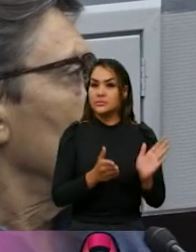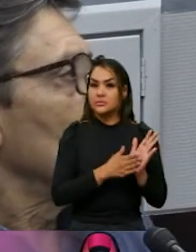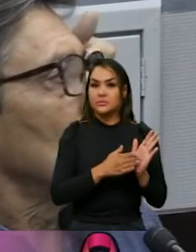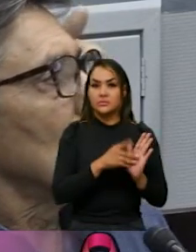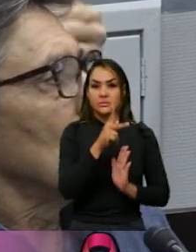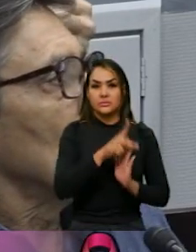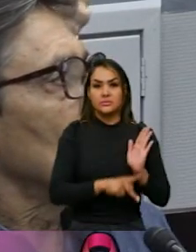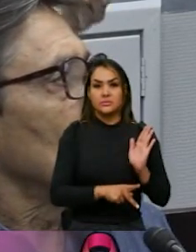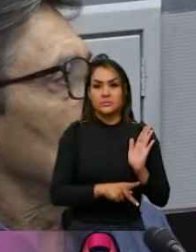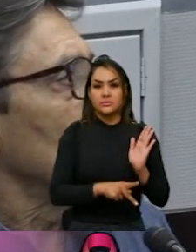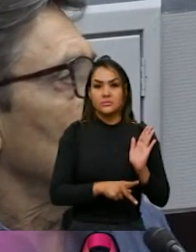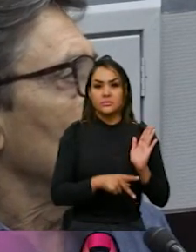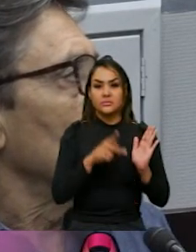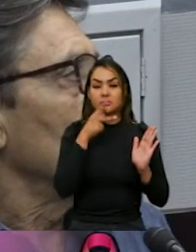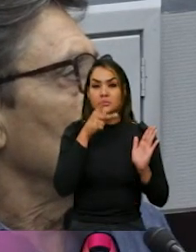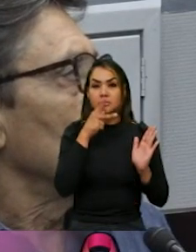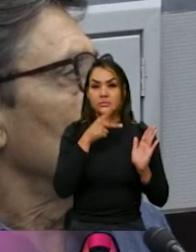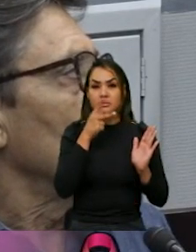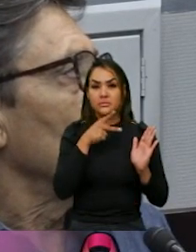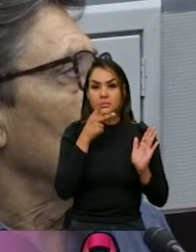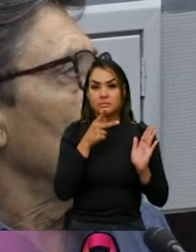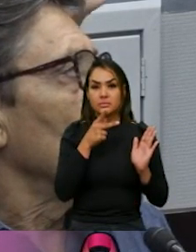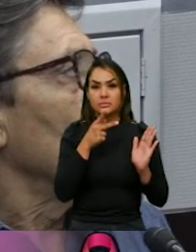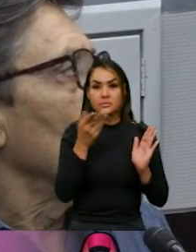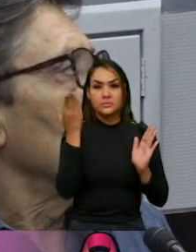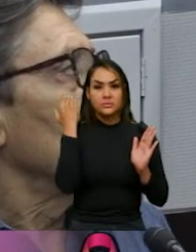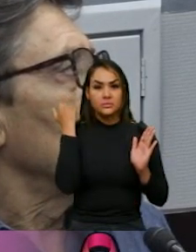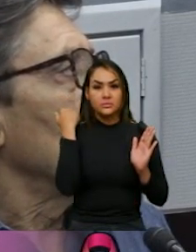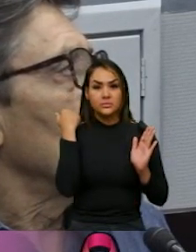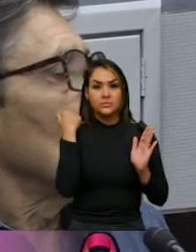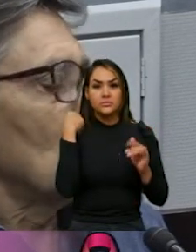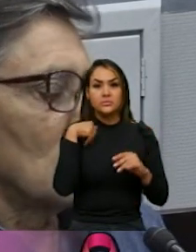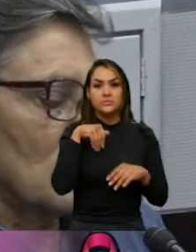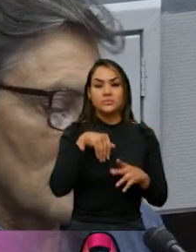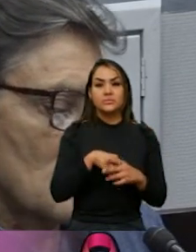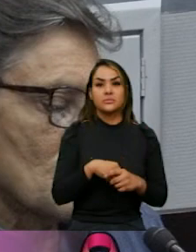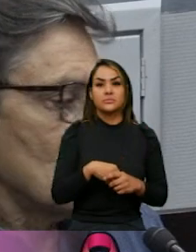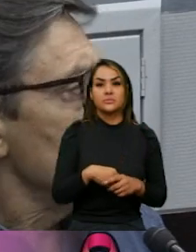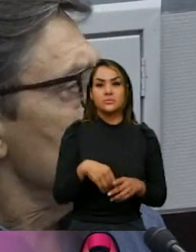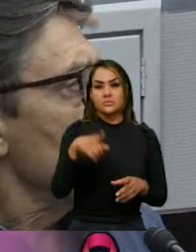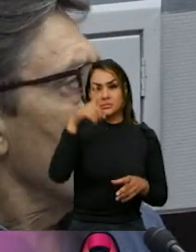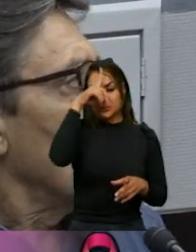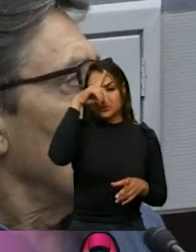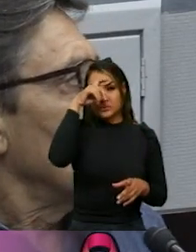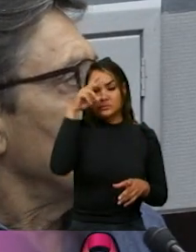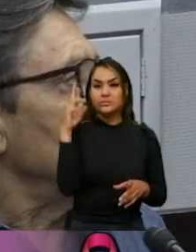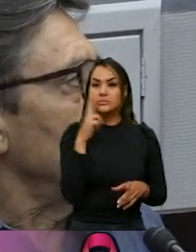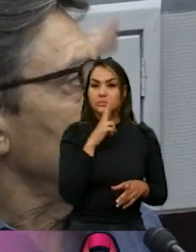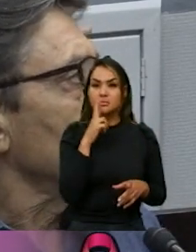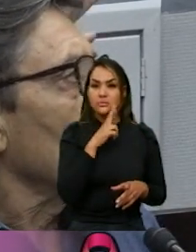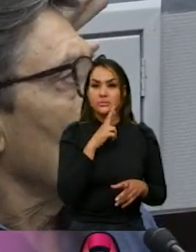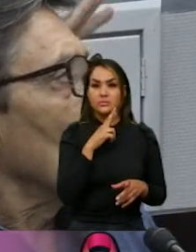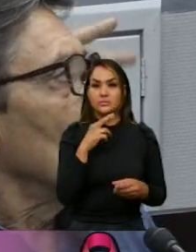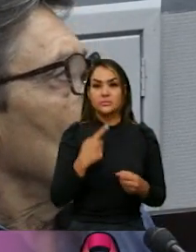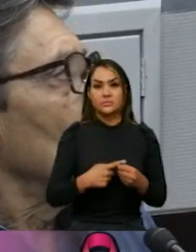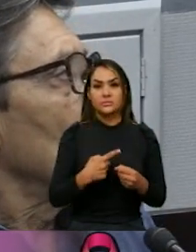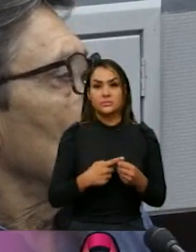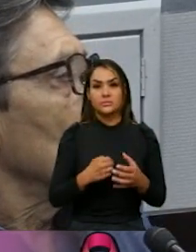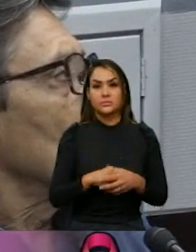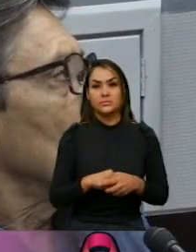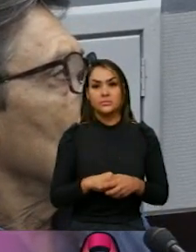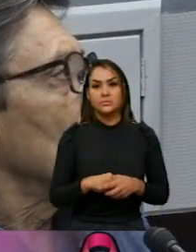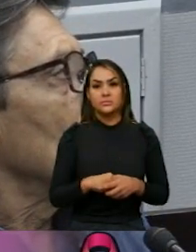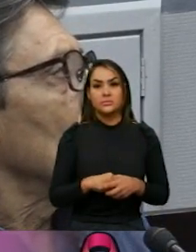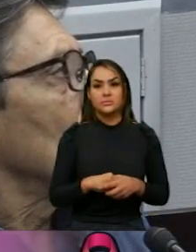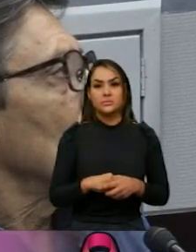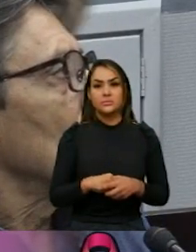agora vem dizendo que é o antigo pronto-socorro municipal. Eu conversei com o líder do governo, que me esclareceu que foi um erro ali. Sabe por